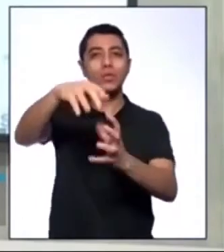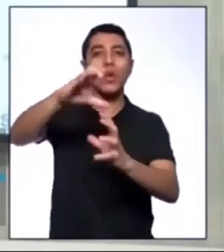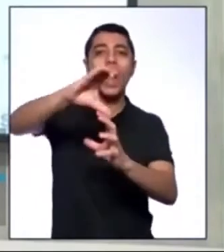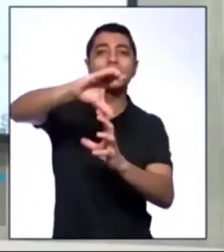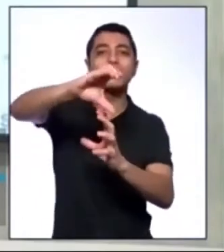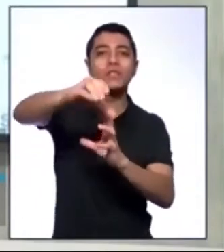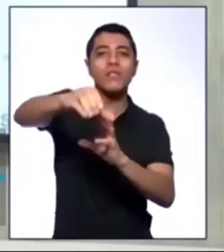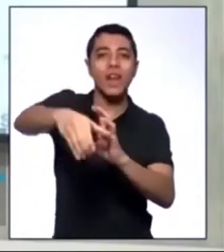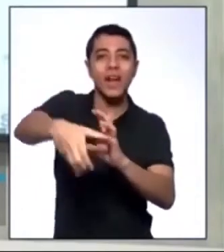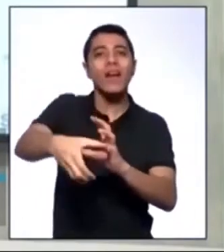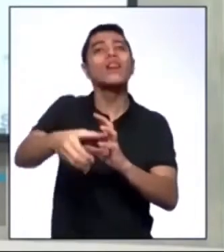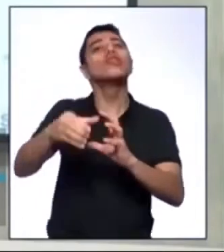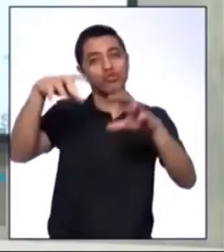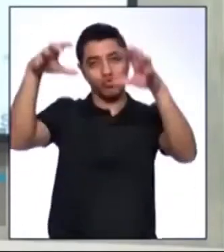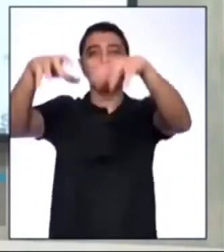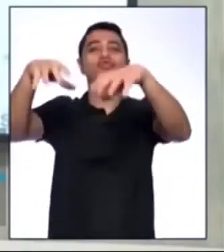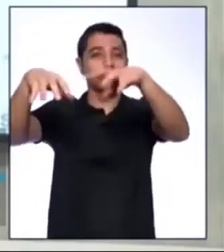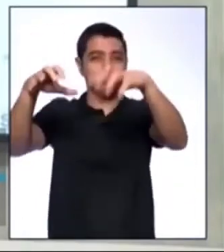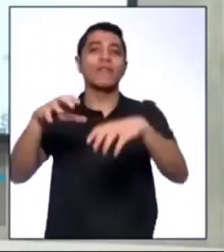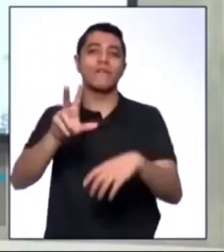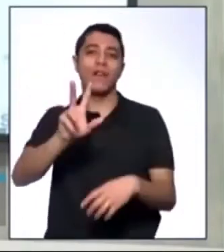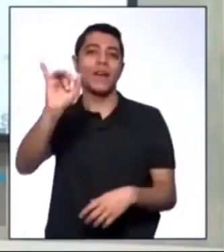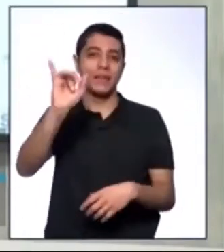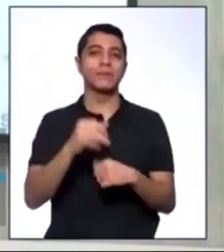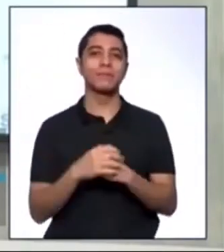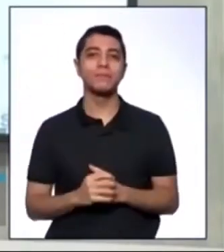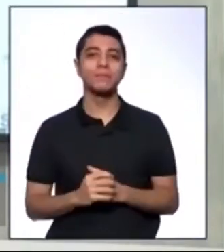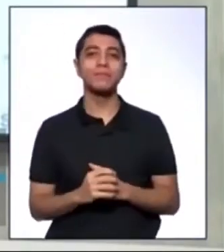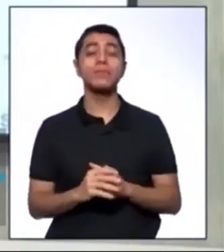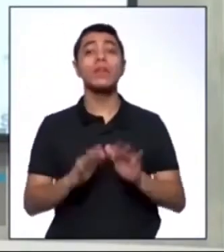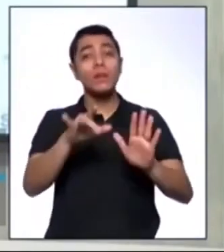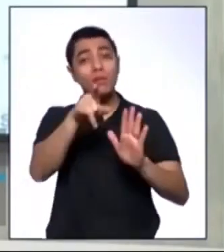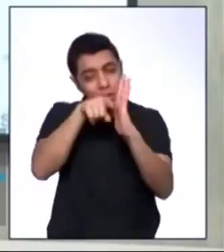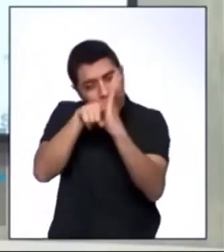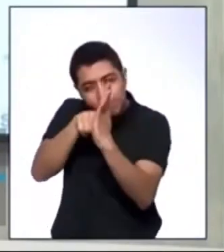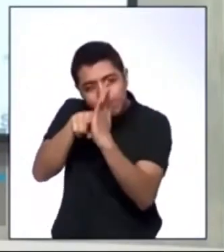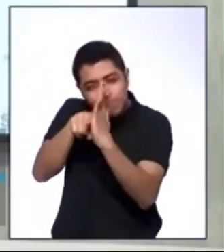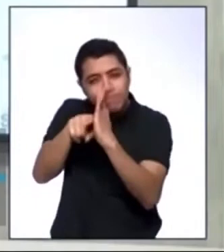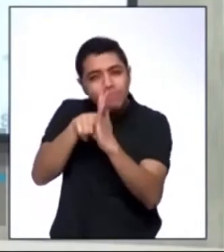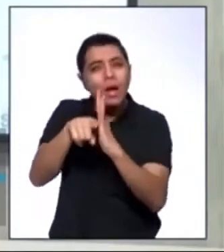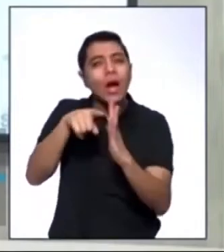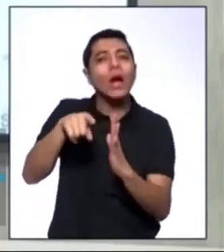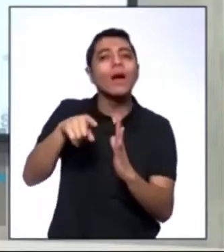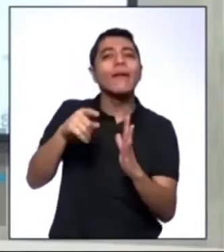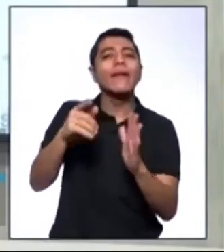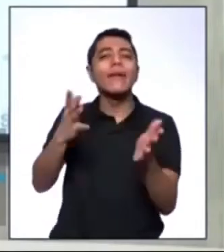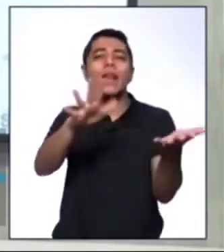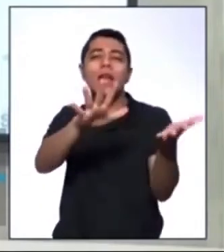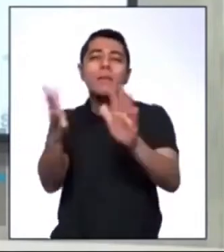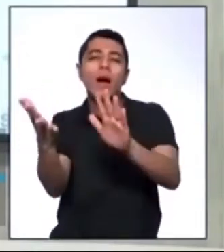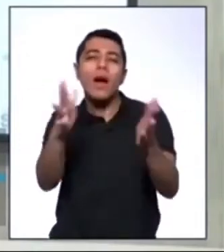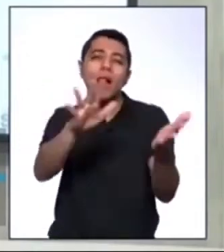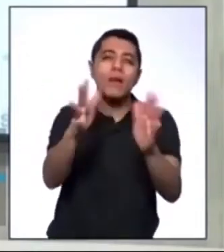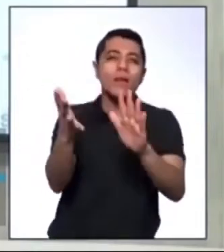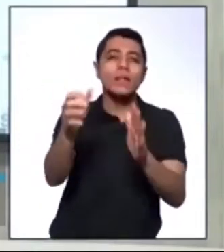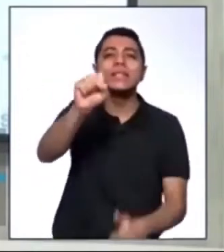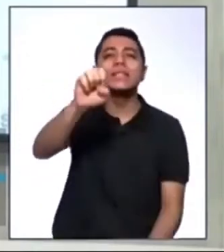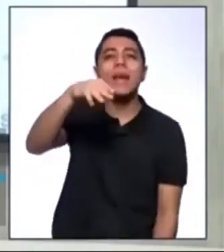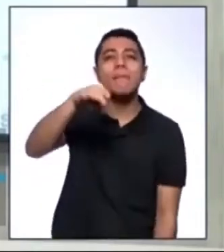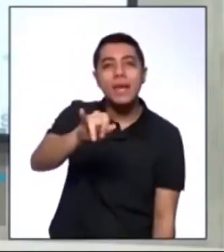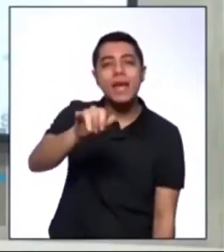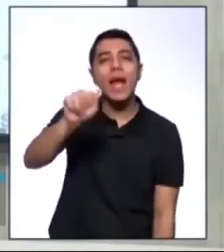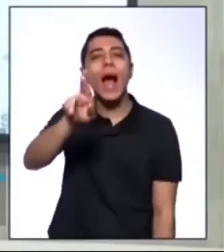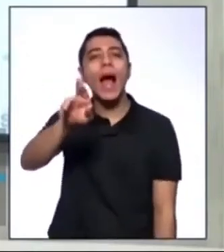chuvoso. Mas se a gente analisar o clima semiárido, o volume de precipitação acumulado ao longo do ano é muito baixo. Então, lembrando,